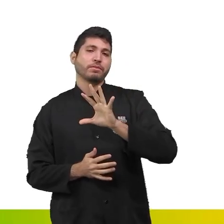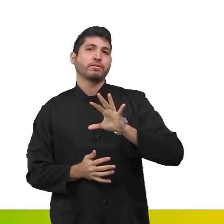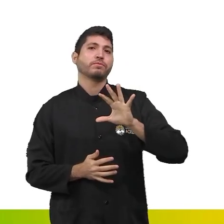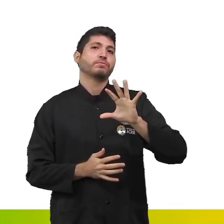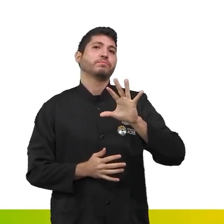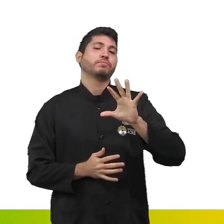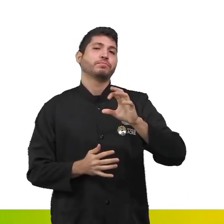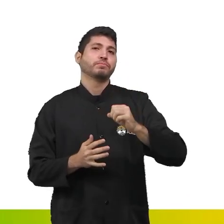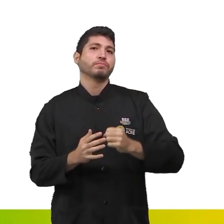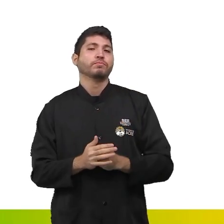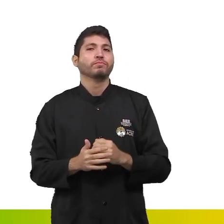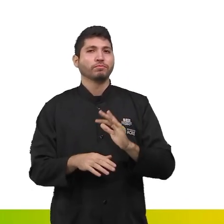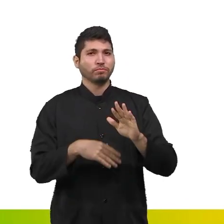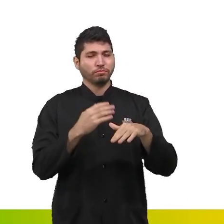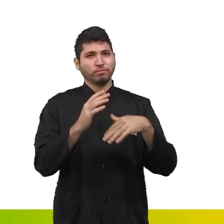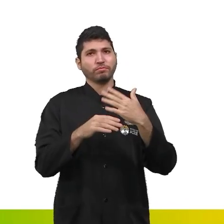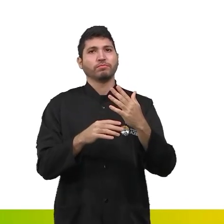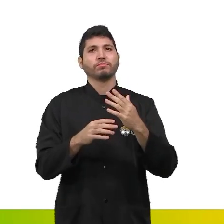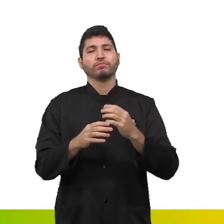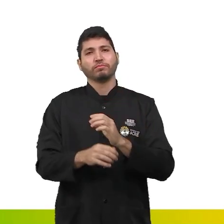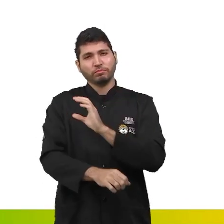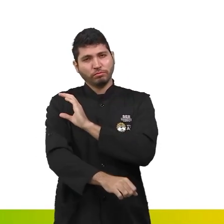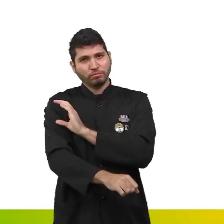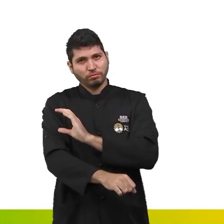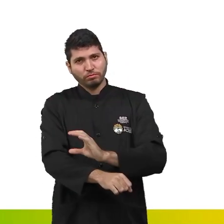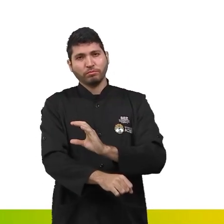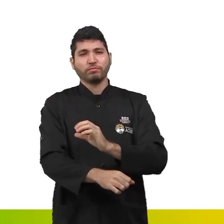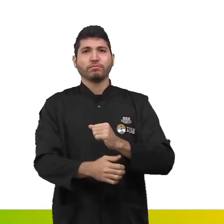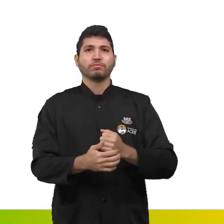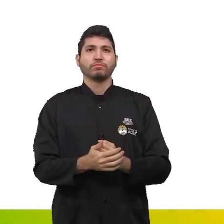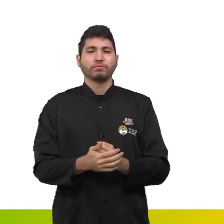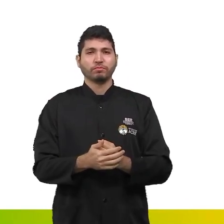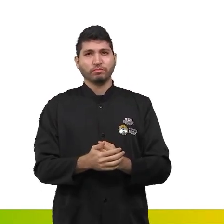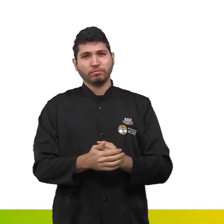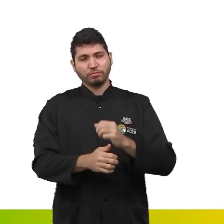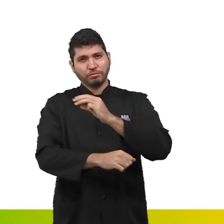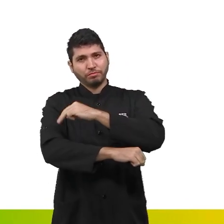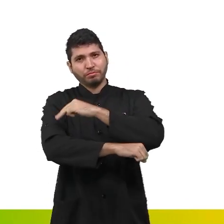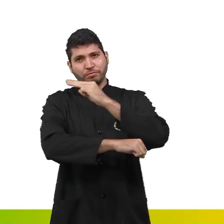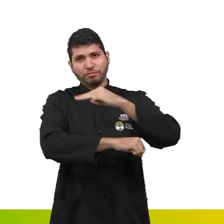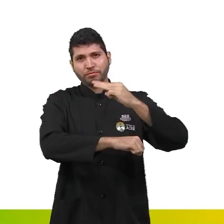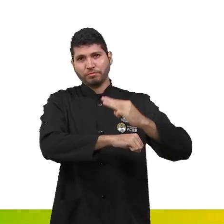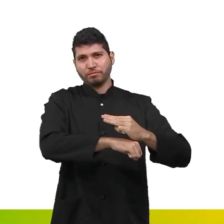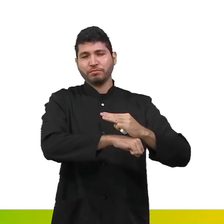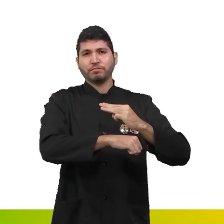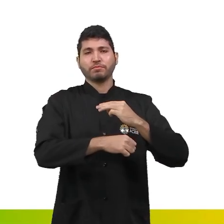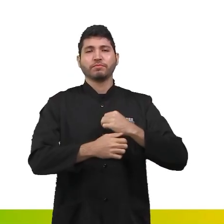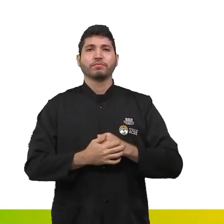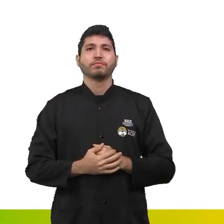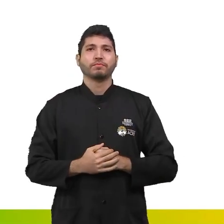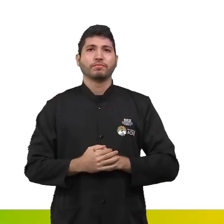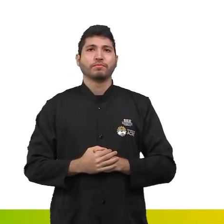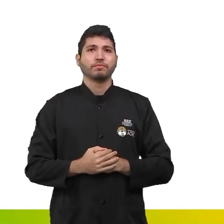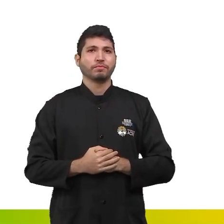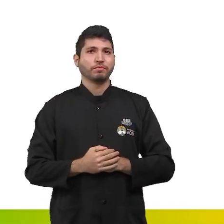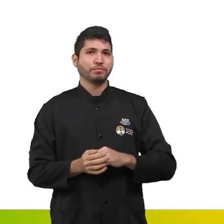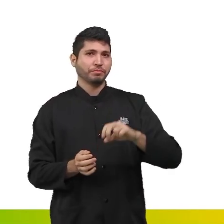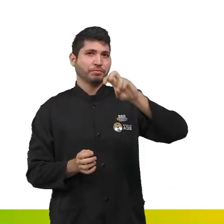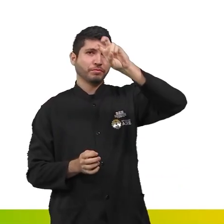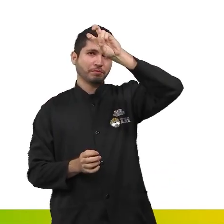o florescimento de culturas milenares, como a Mesopotâmia e o